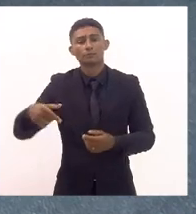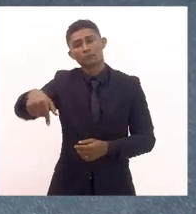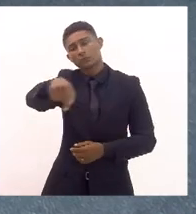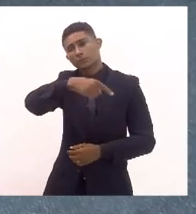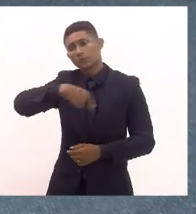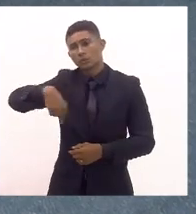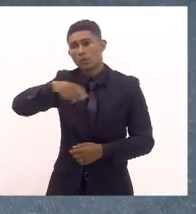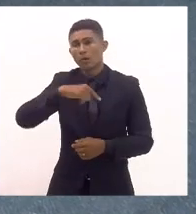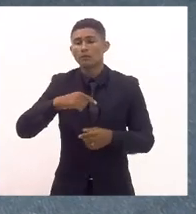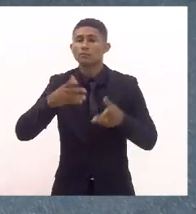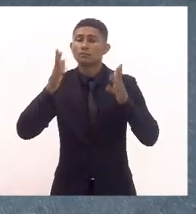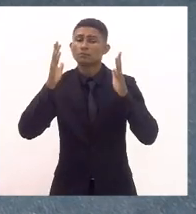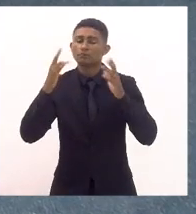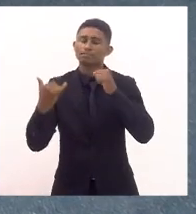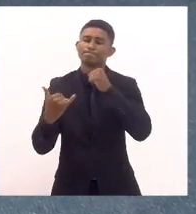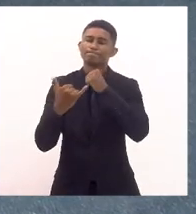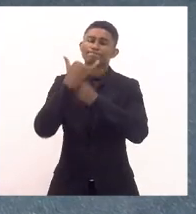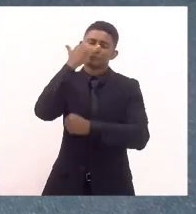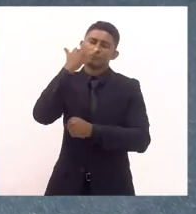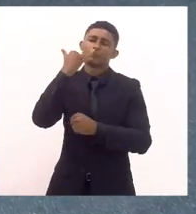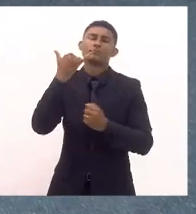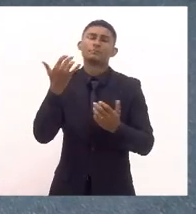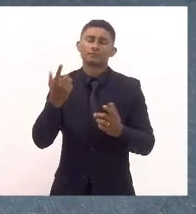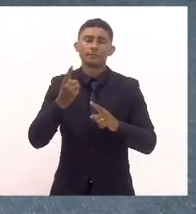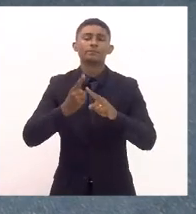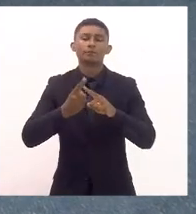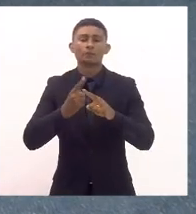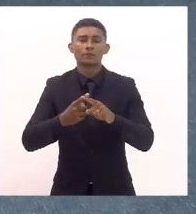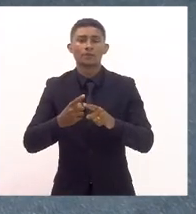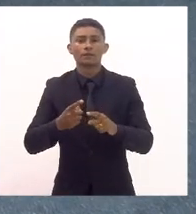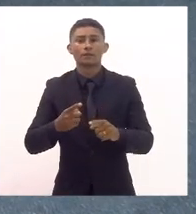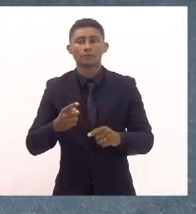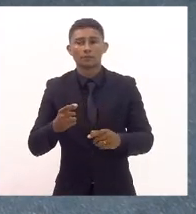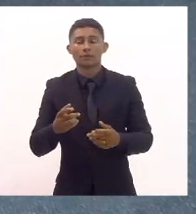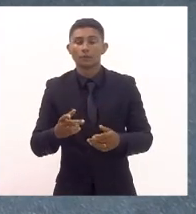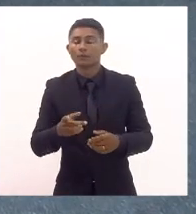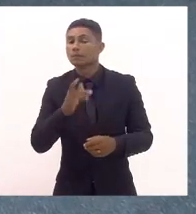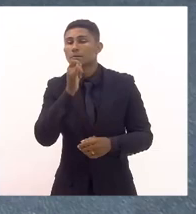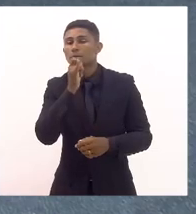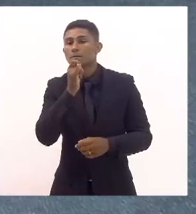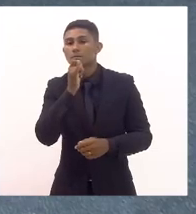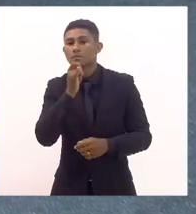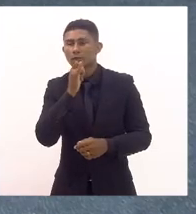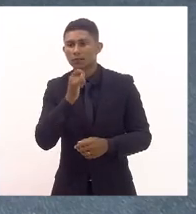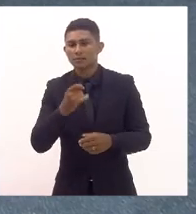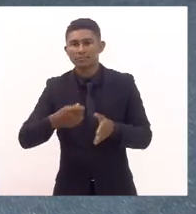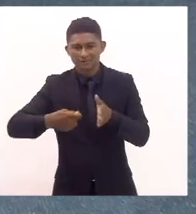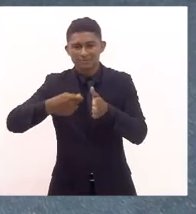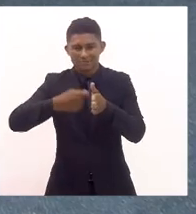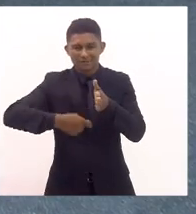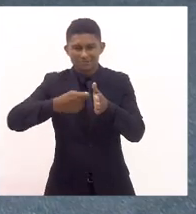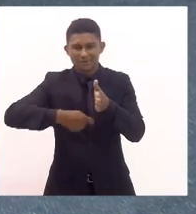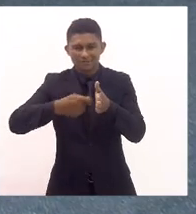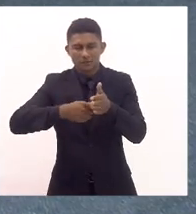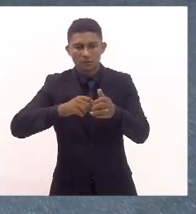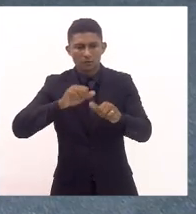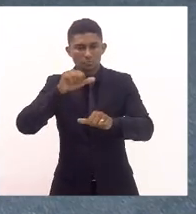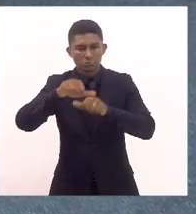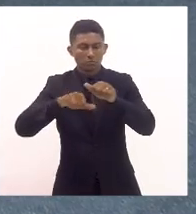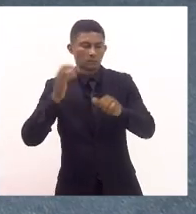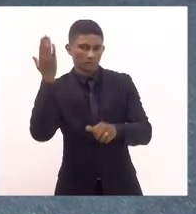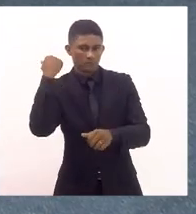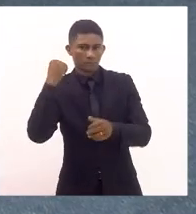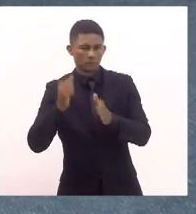nos ferramos mais que todas as vezes em que pontualmente a questão tributária foi alterada